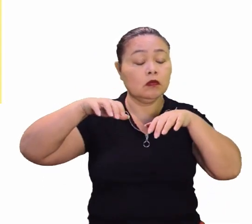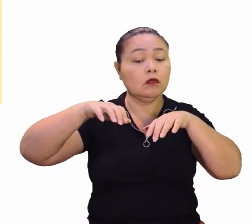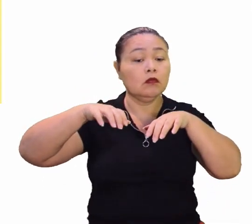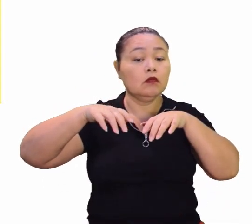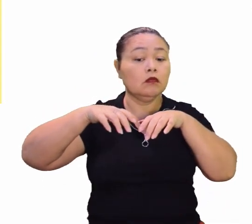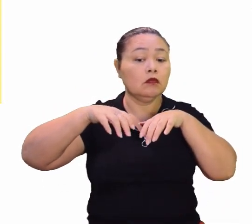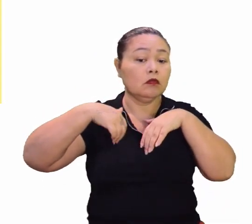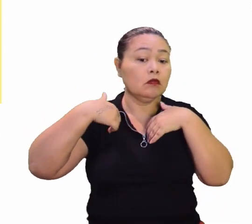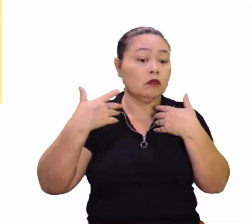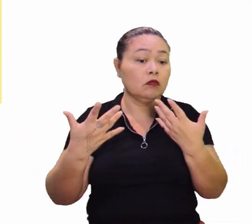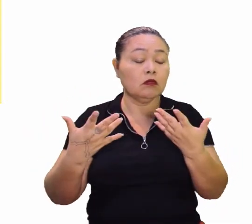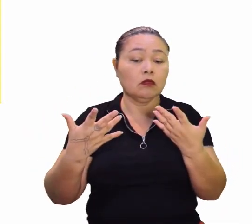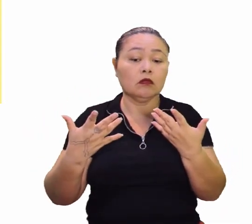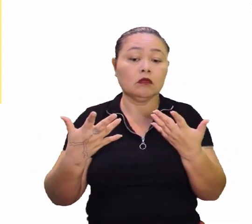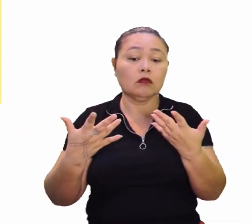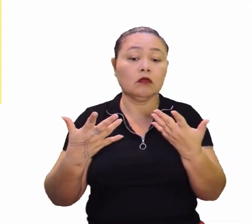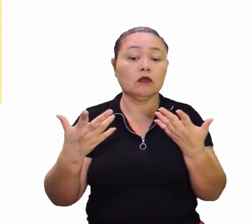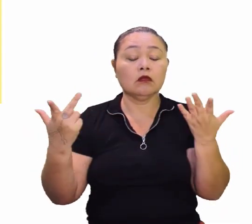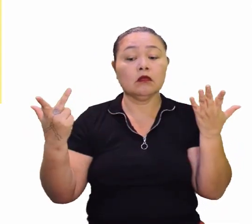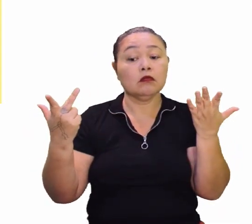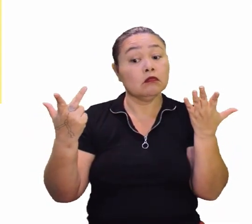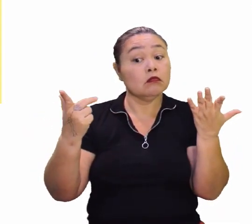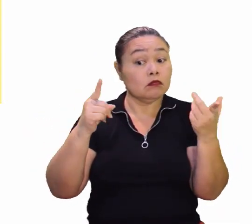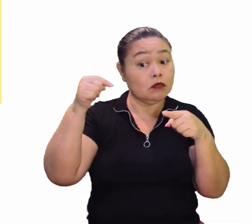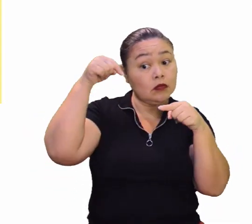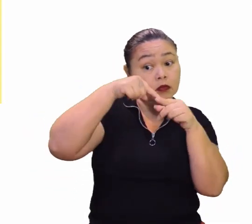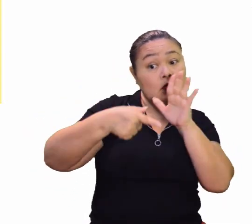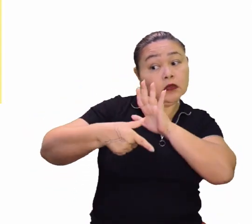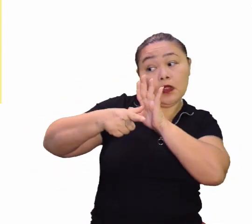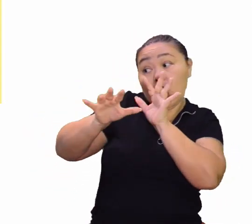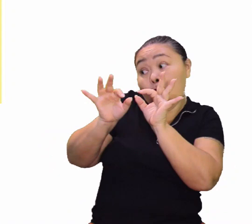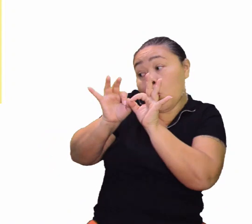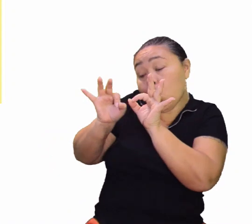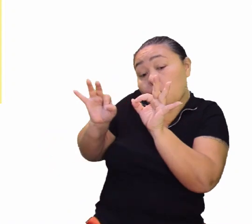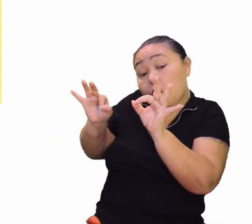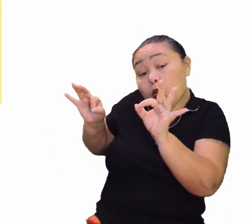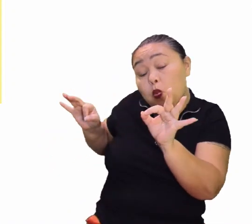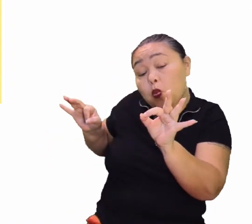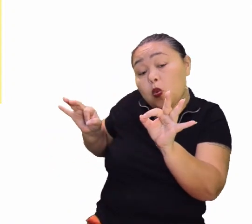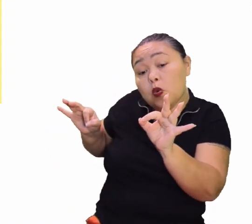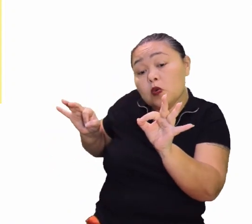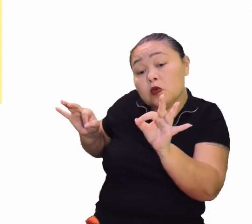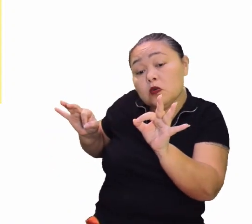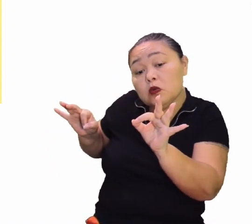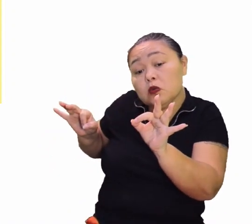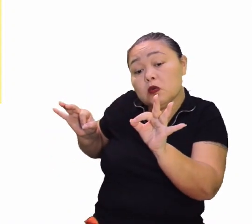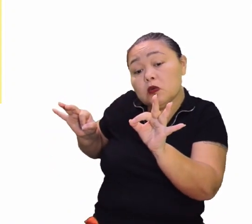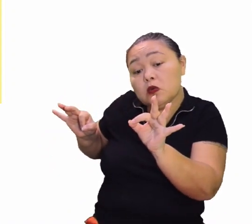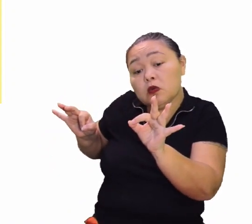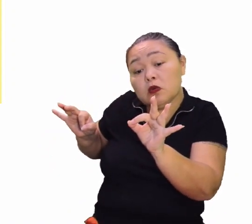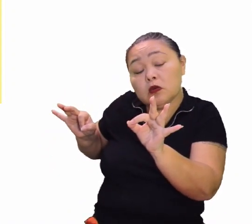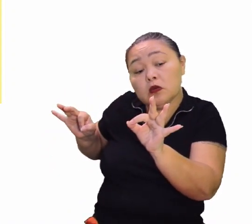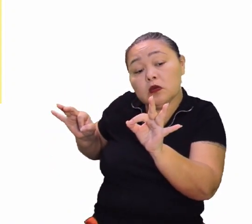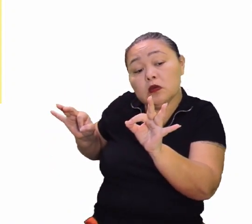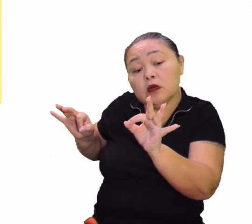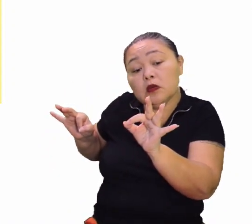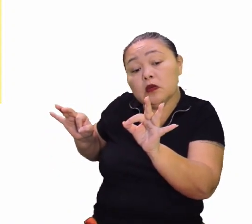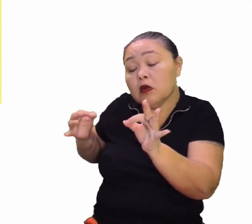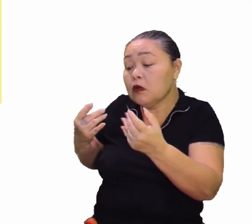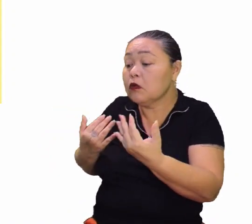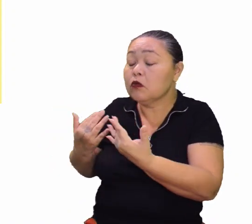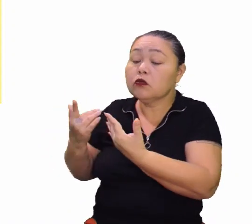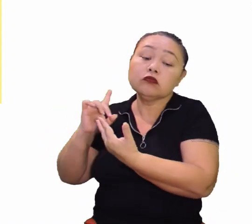ácidas são, em grande parte, causadas, então, essezinho aqui, causadas